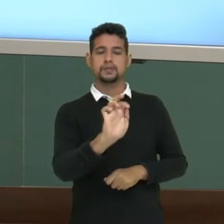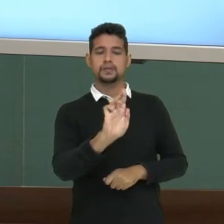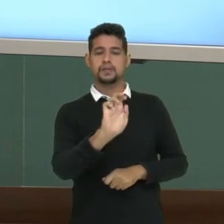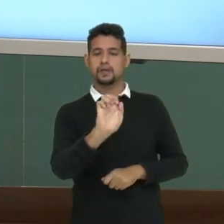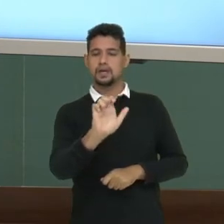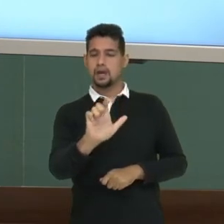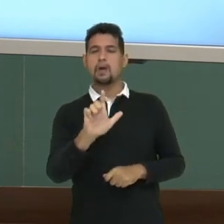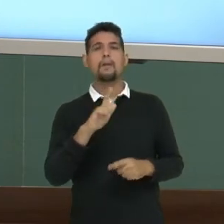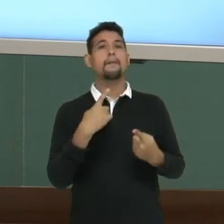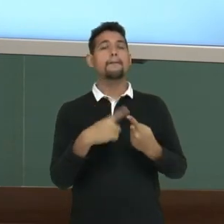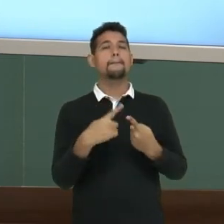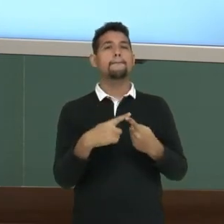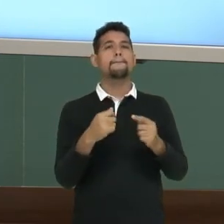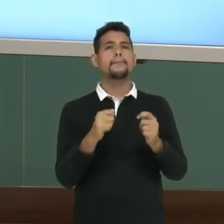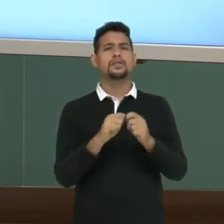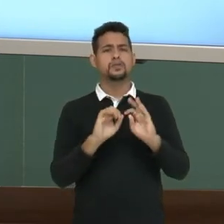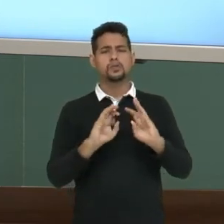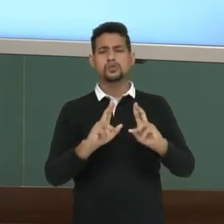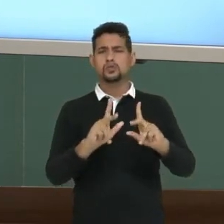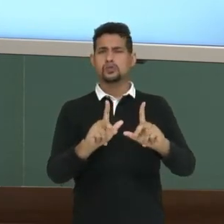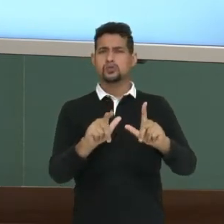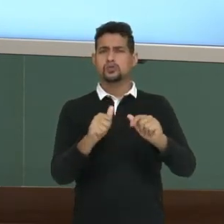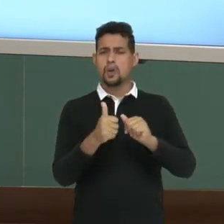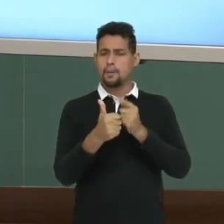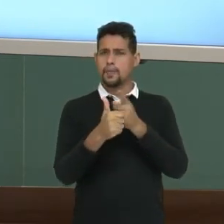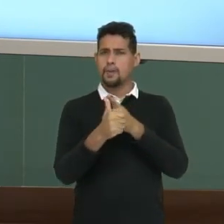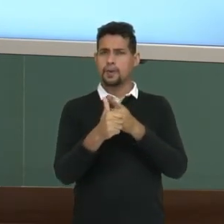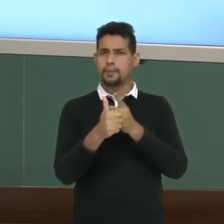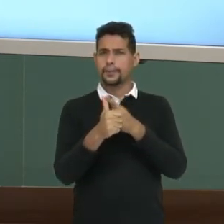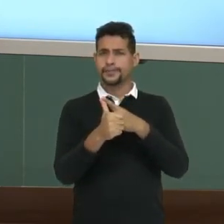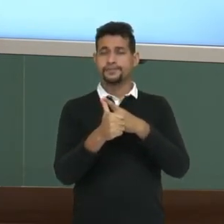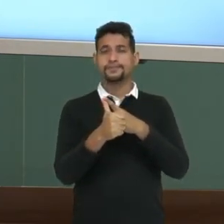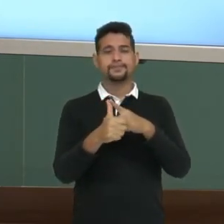fazer é passar tudo para o primeiro membro, né?